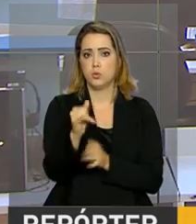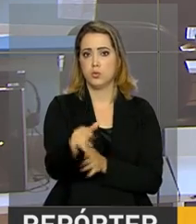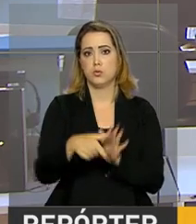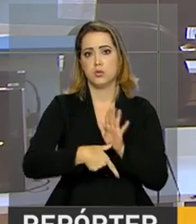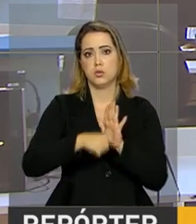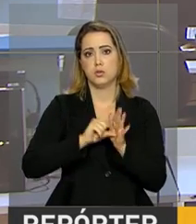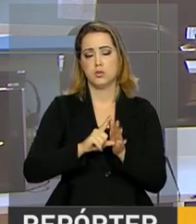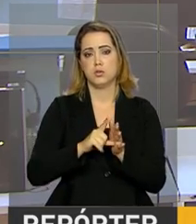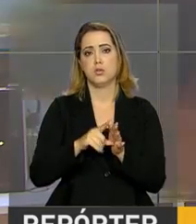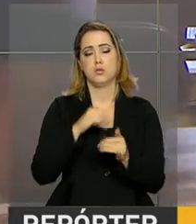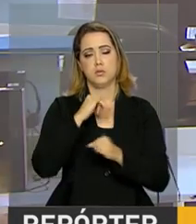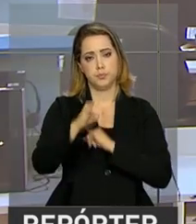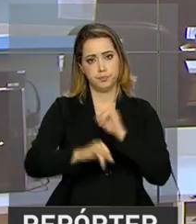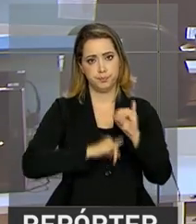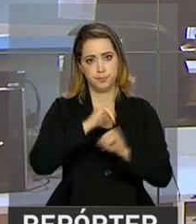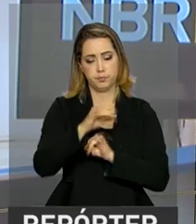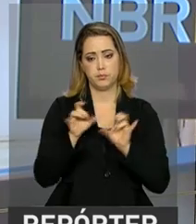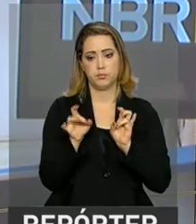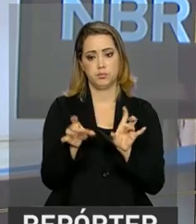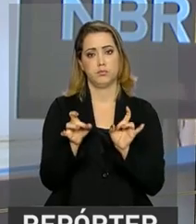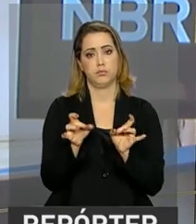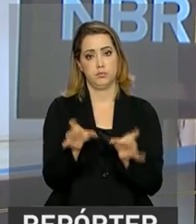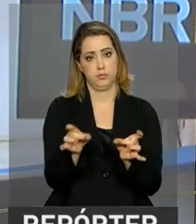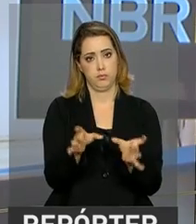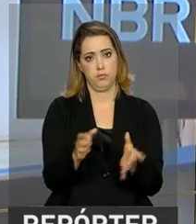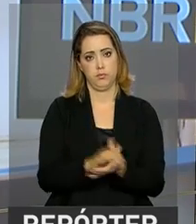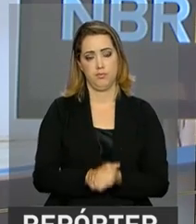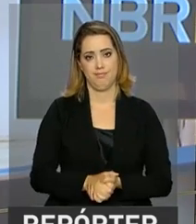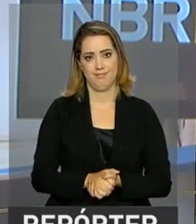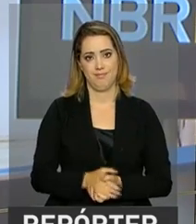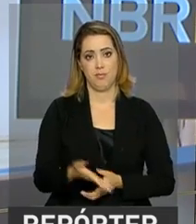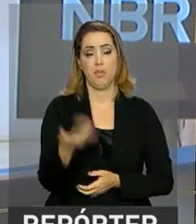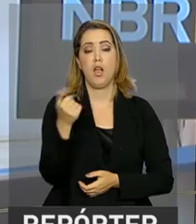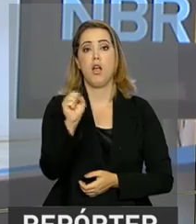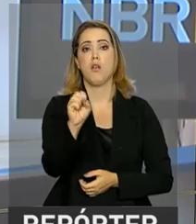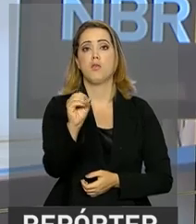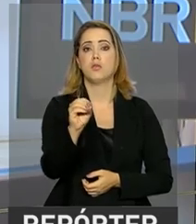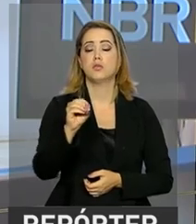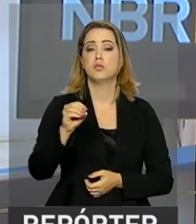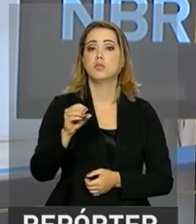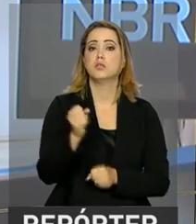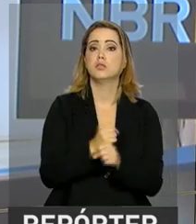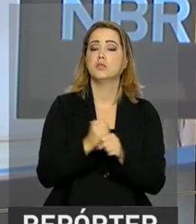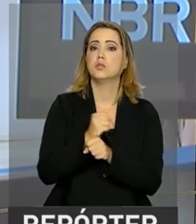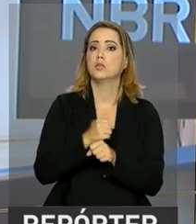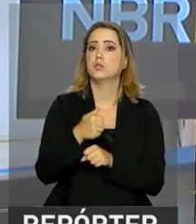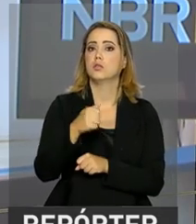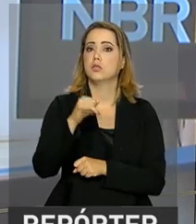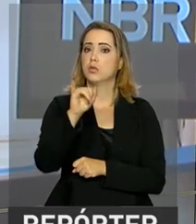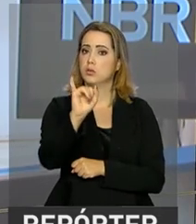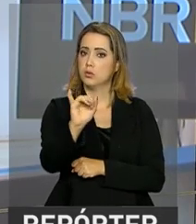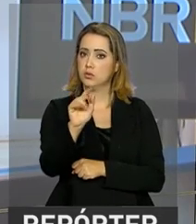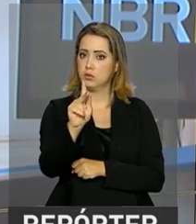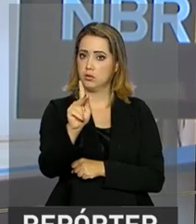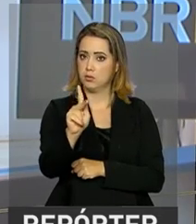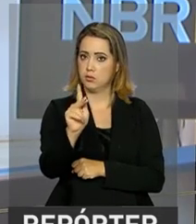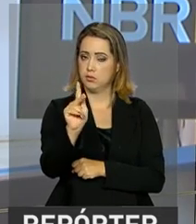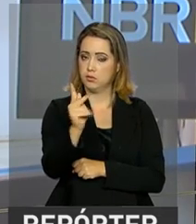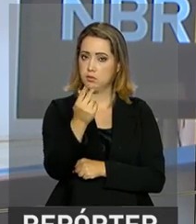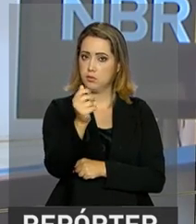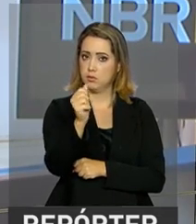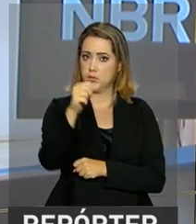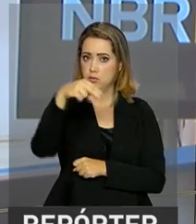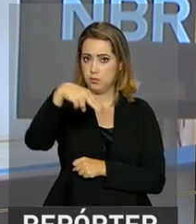da sessão pública pela internet. E há 80 anos, o IPHAN, que é o Instituto do Patrimônio Histórico e Artístico